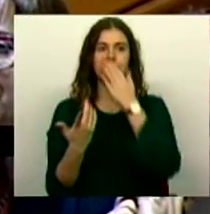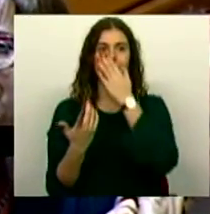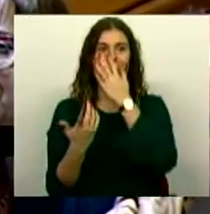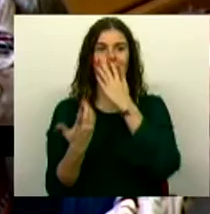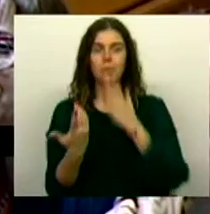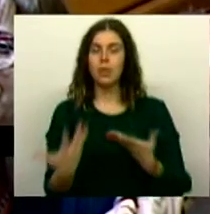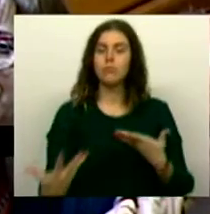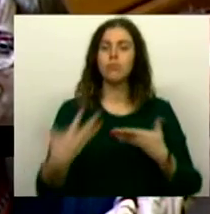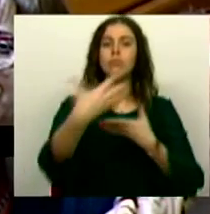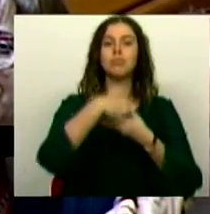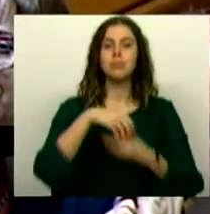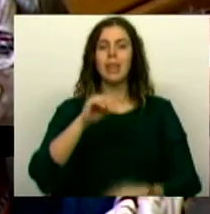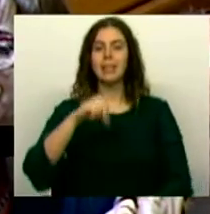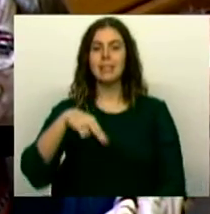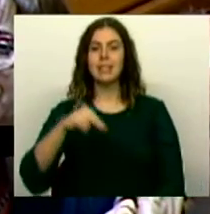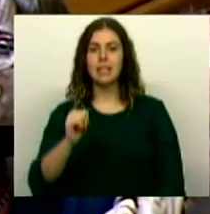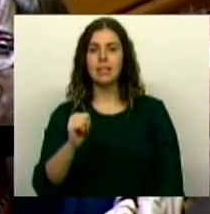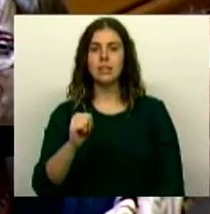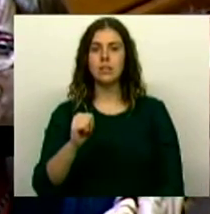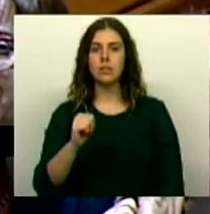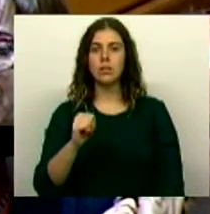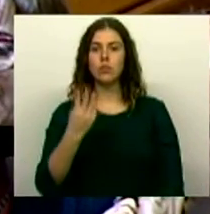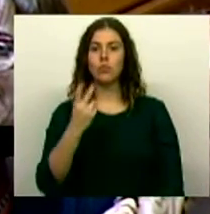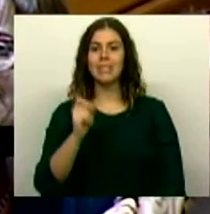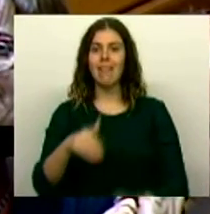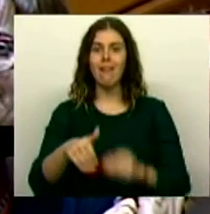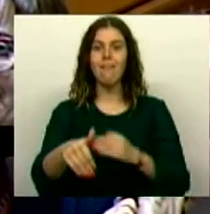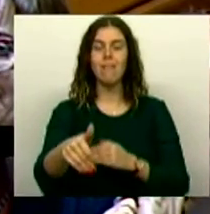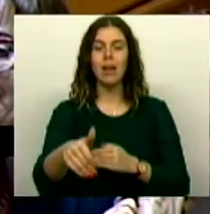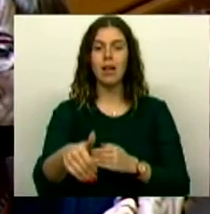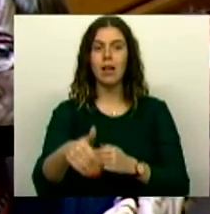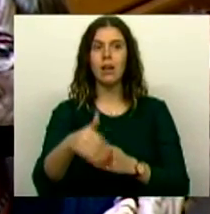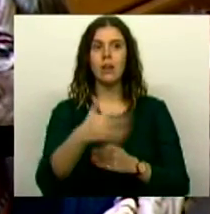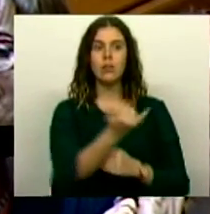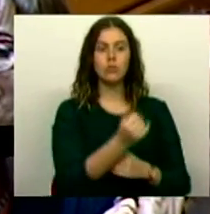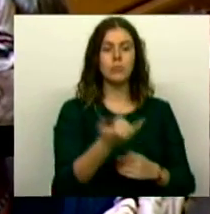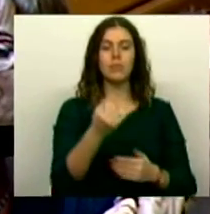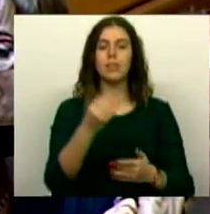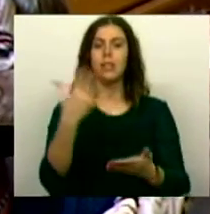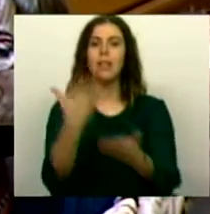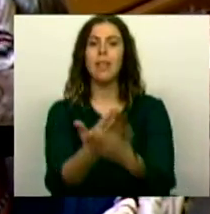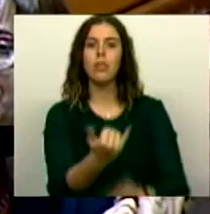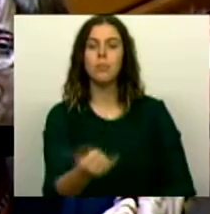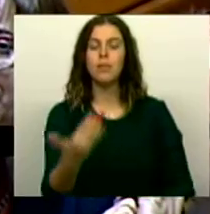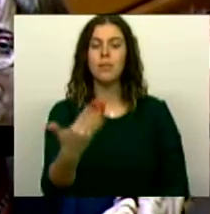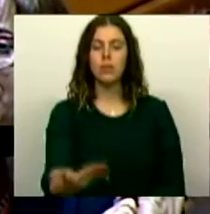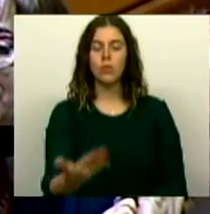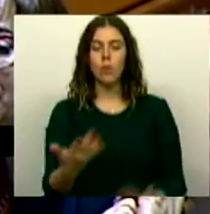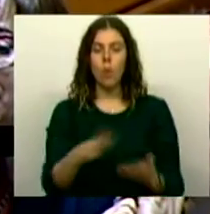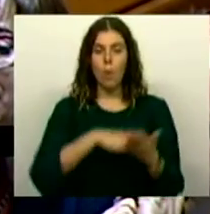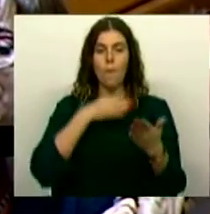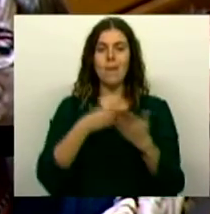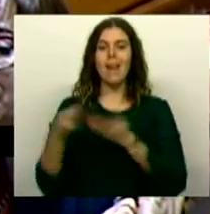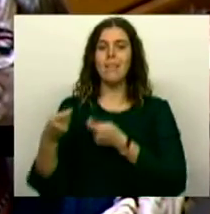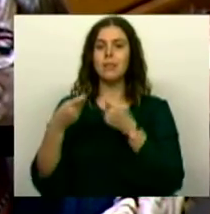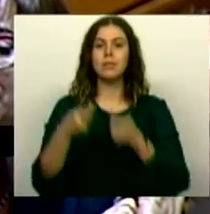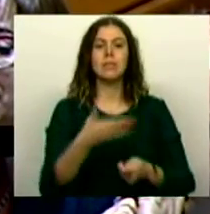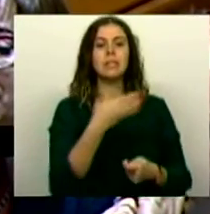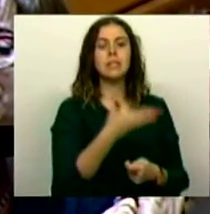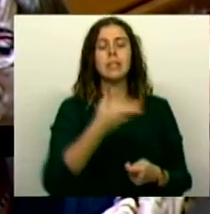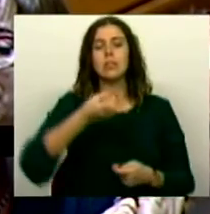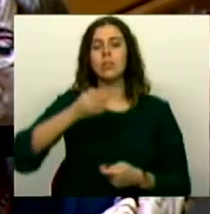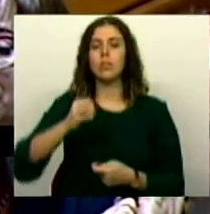a serem integrados no SNS nos próximos dois anos, de 2020 e 2021, com um plano de investimentos com mais de